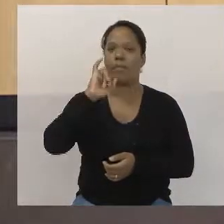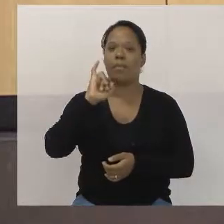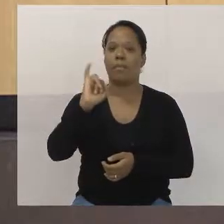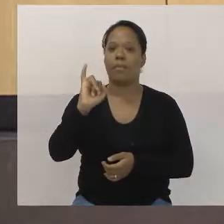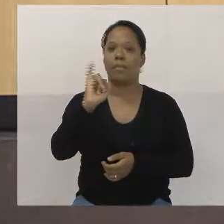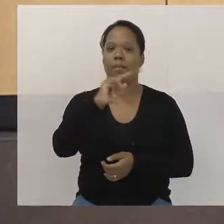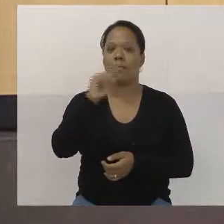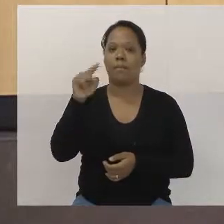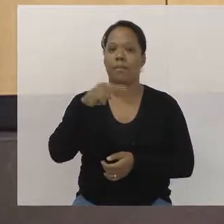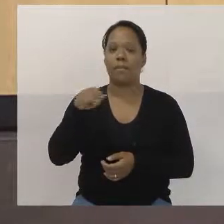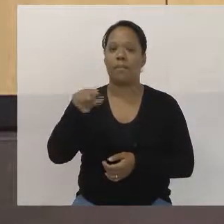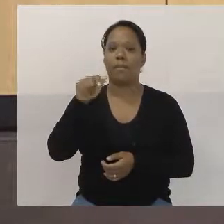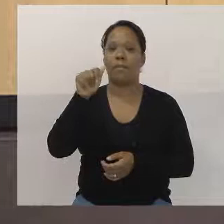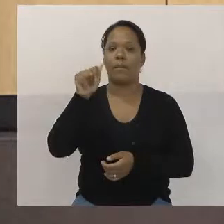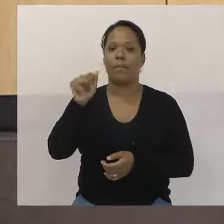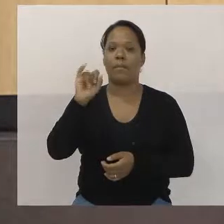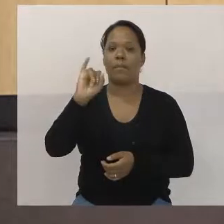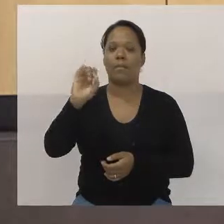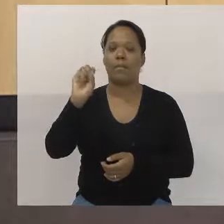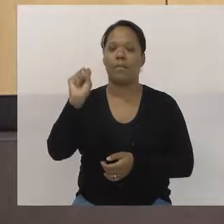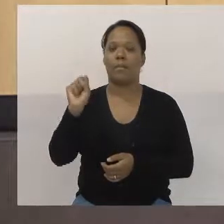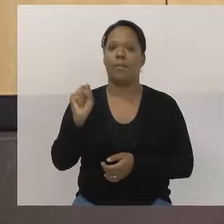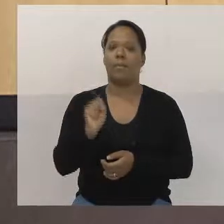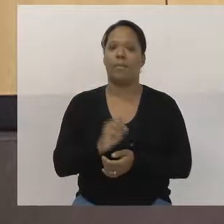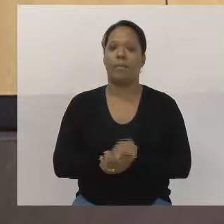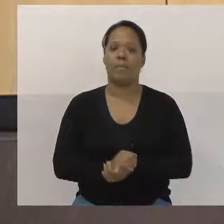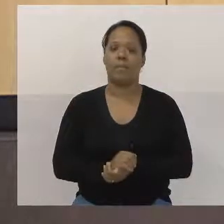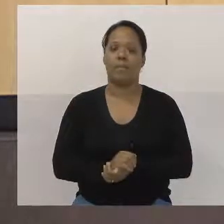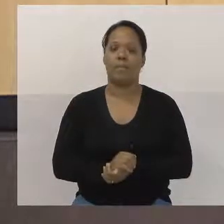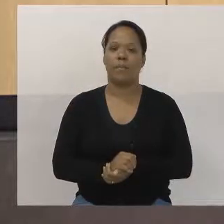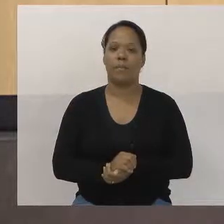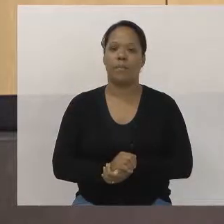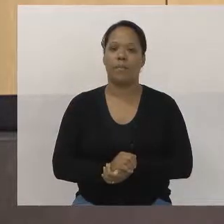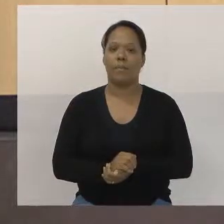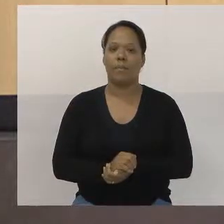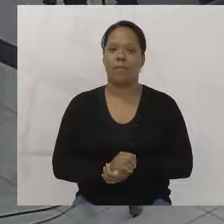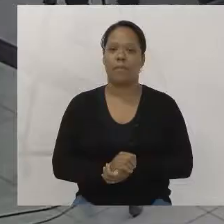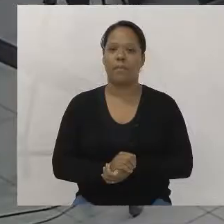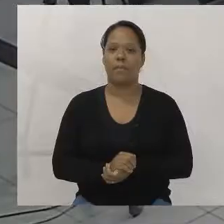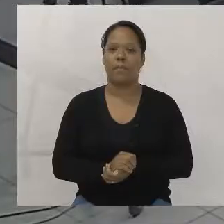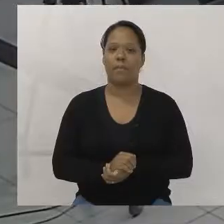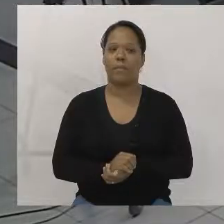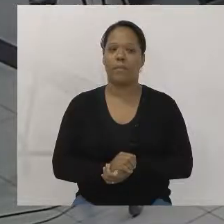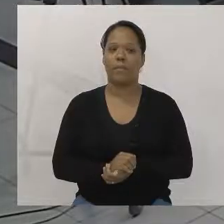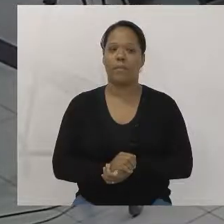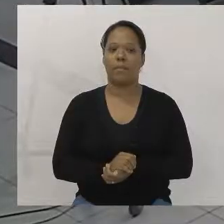isaías josé de santana o